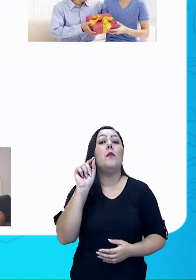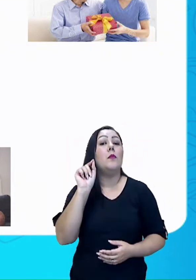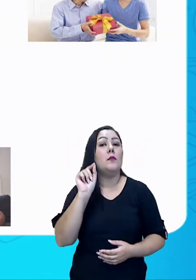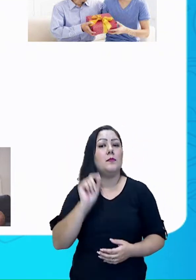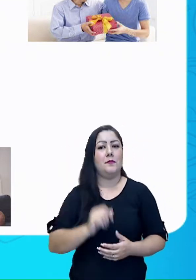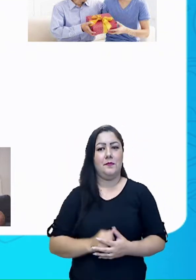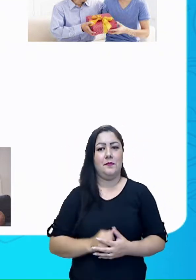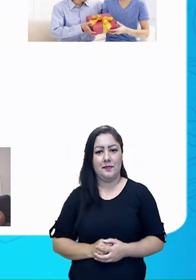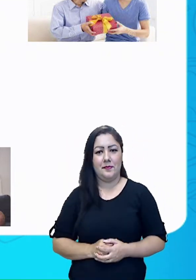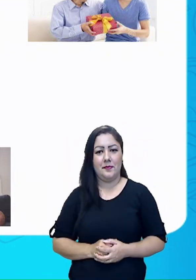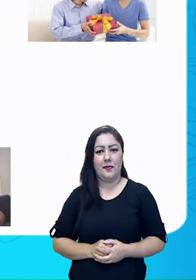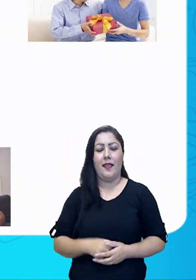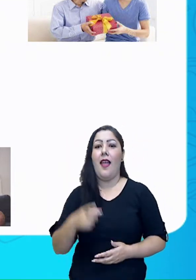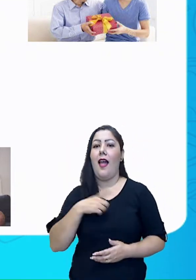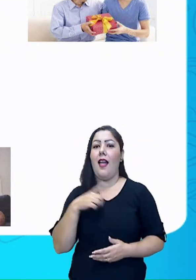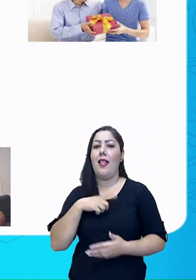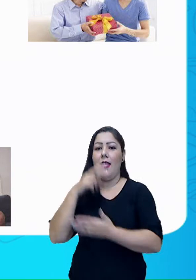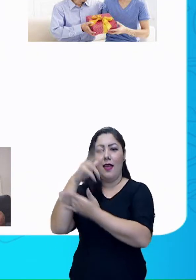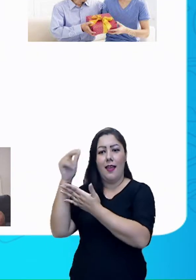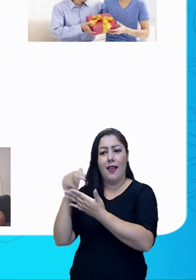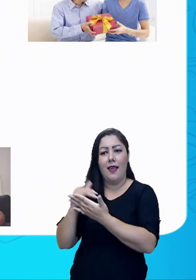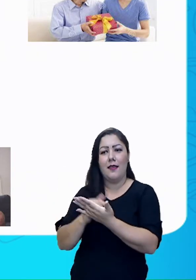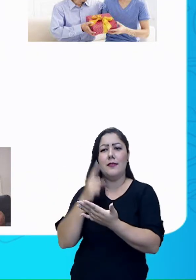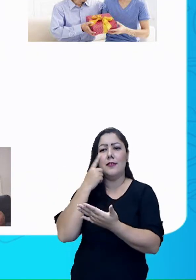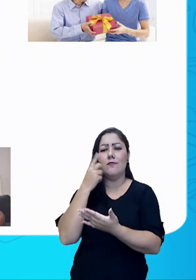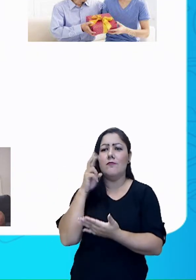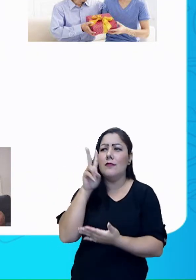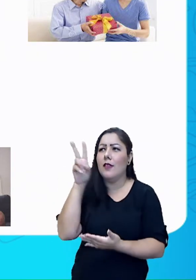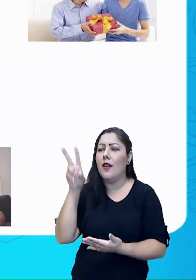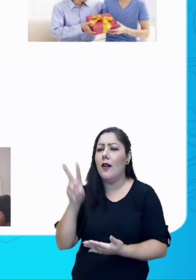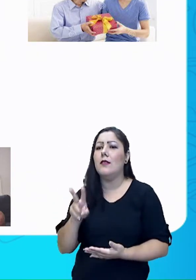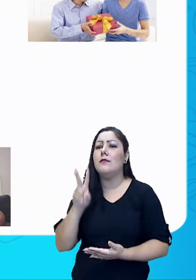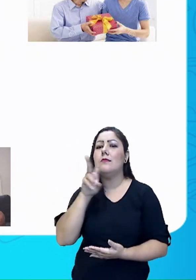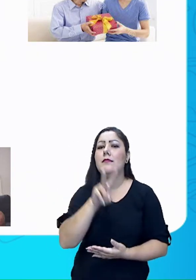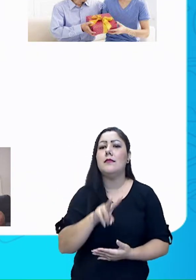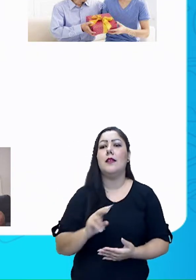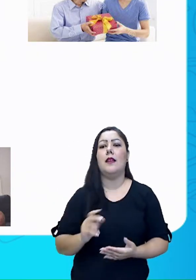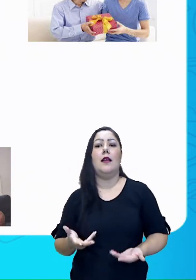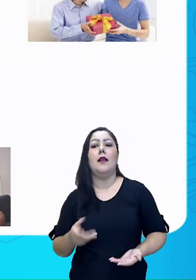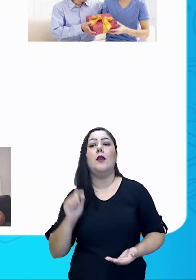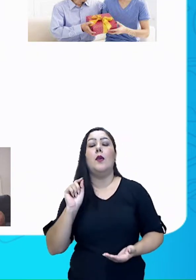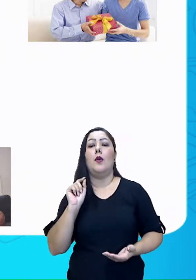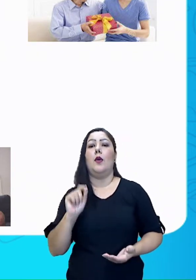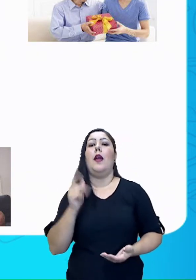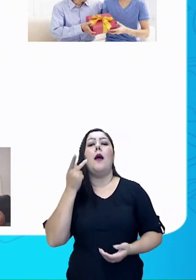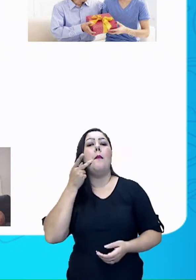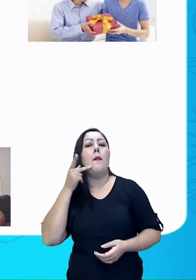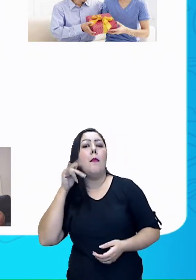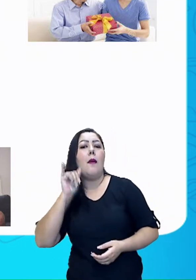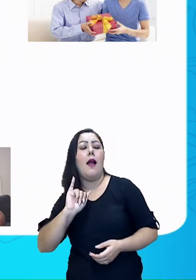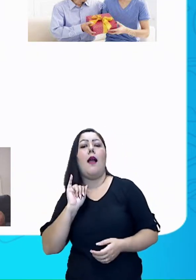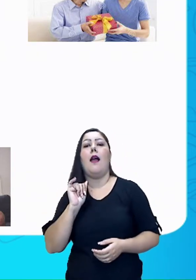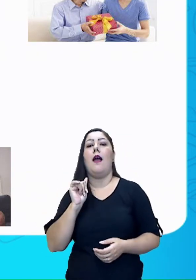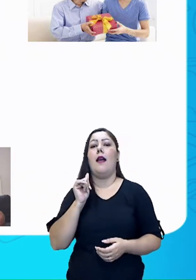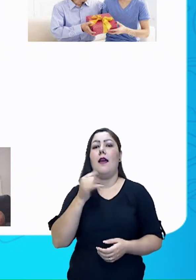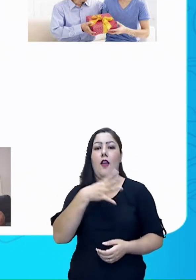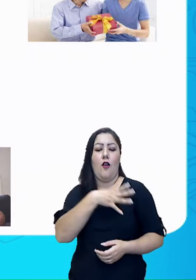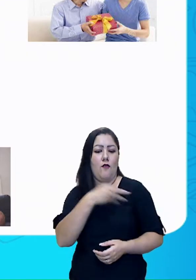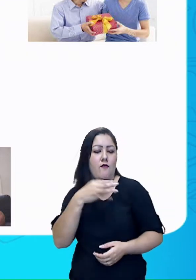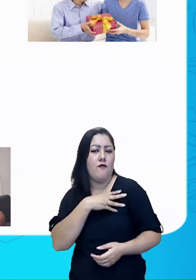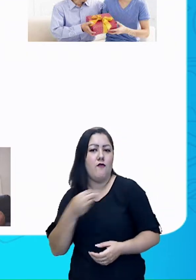algumas imagens para vocês observarem o que está sendo feito. Nós temos pai e um filho trocando